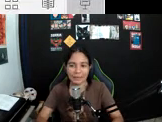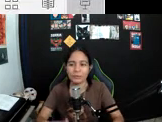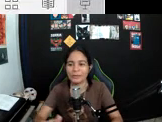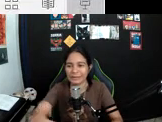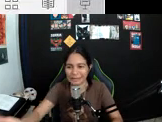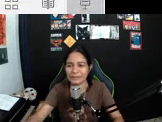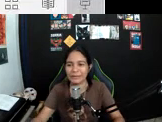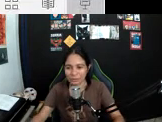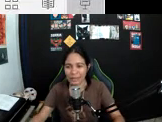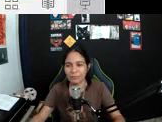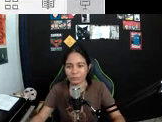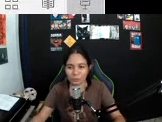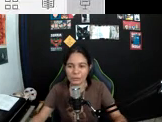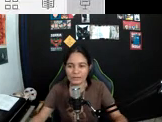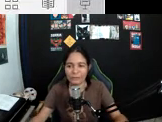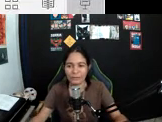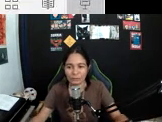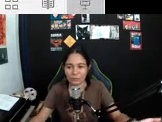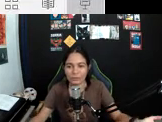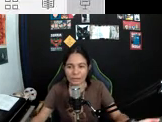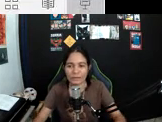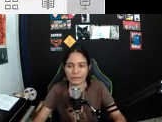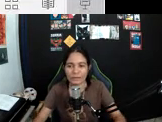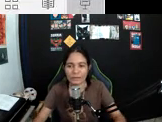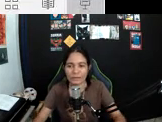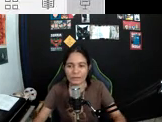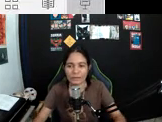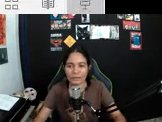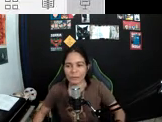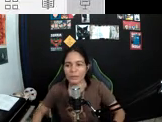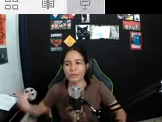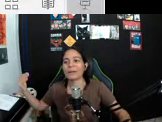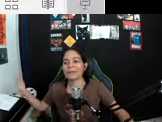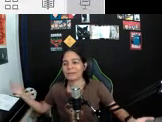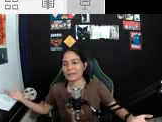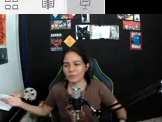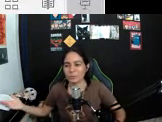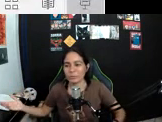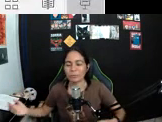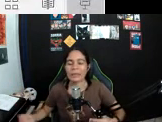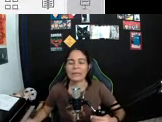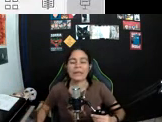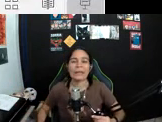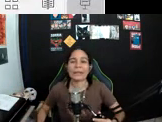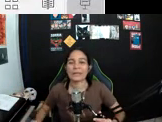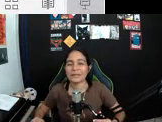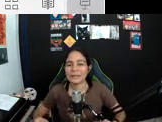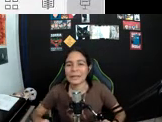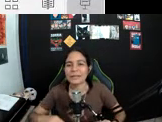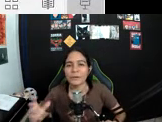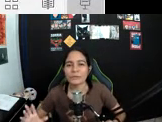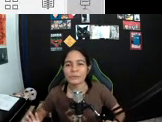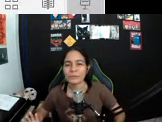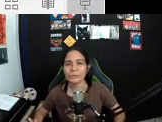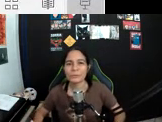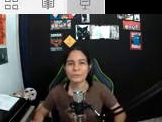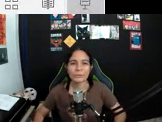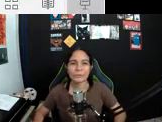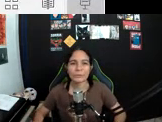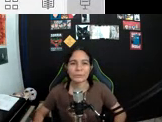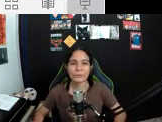que eu sei que não teria tido tempo nunca de ter feito um doutorado de 4 anos se você acabou de formar no ano passado, vamos supor. Tem gente que nas fotos